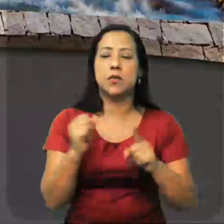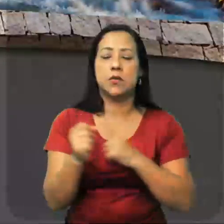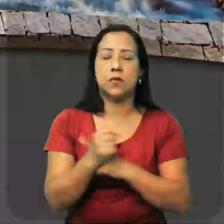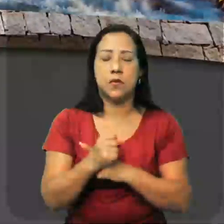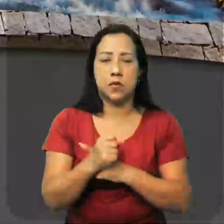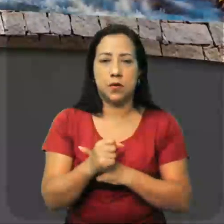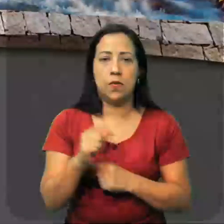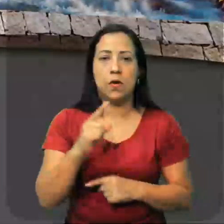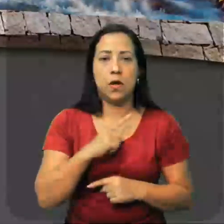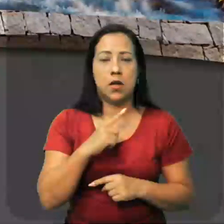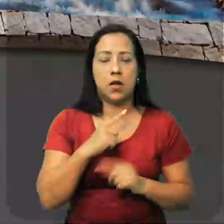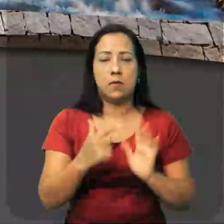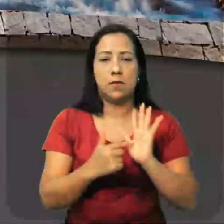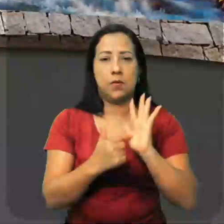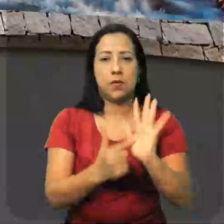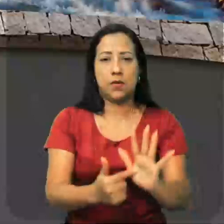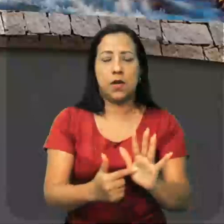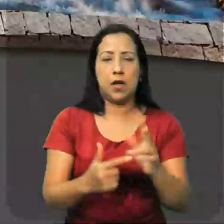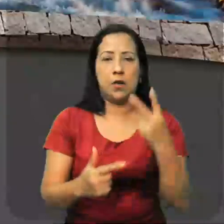de política social.